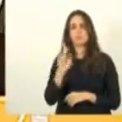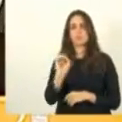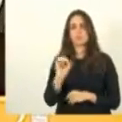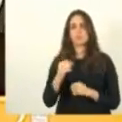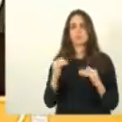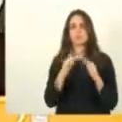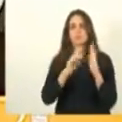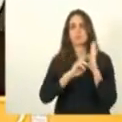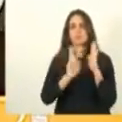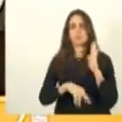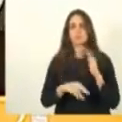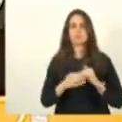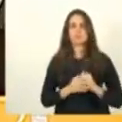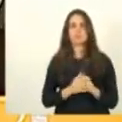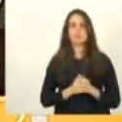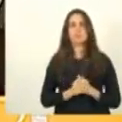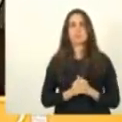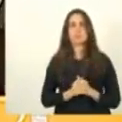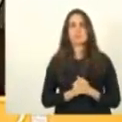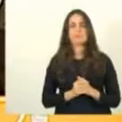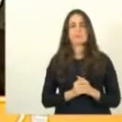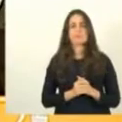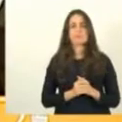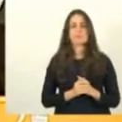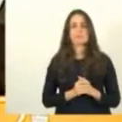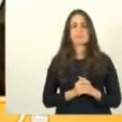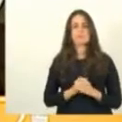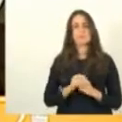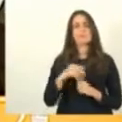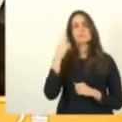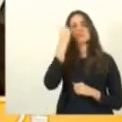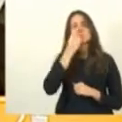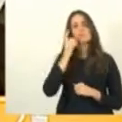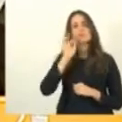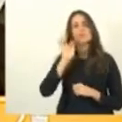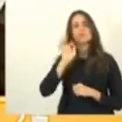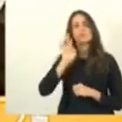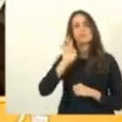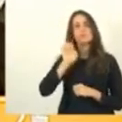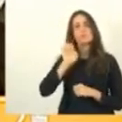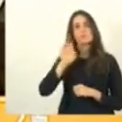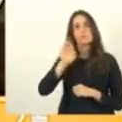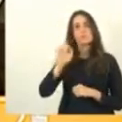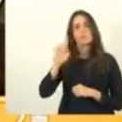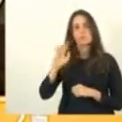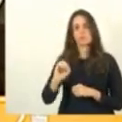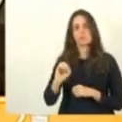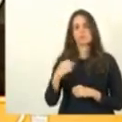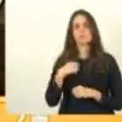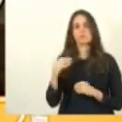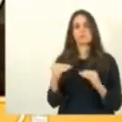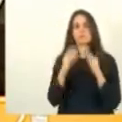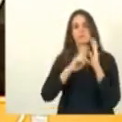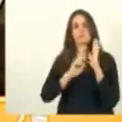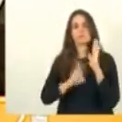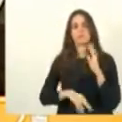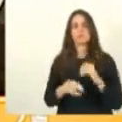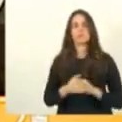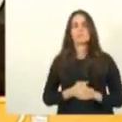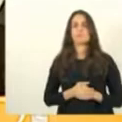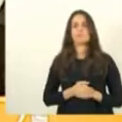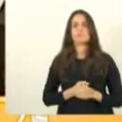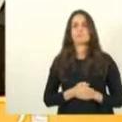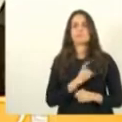Com o relator, excelência. Ok, com o relator, deputado Teodorico Ferraço. Com o relator. Com o relator, deputado delegado